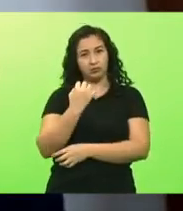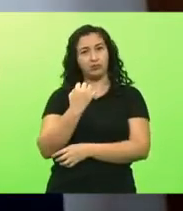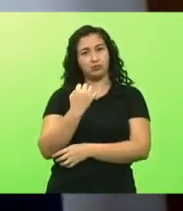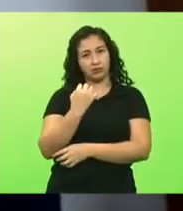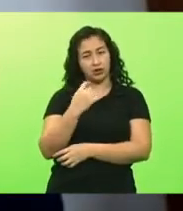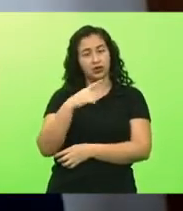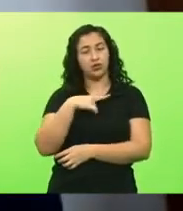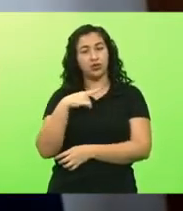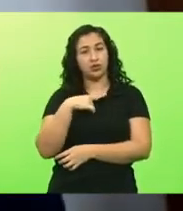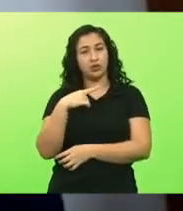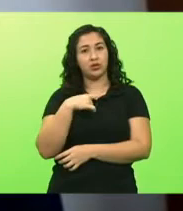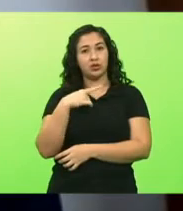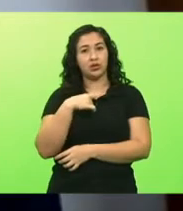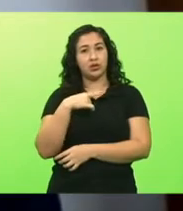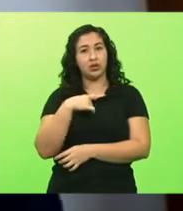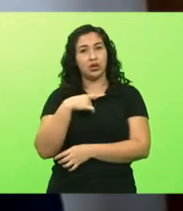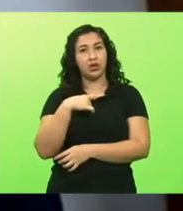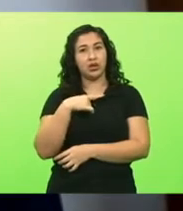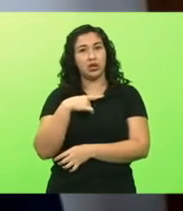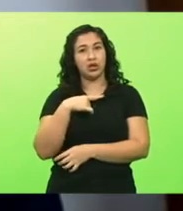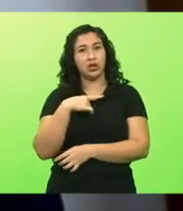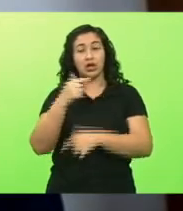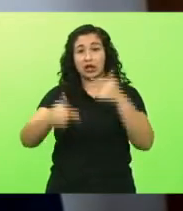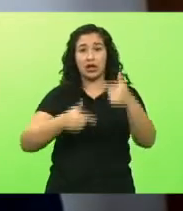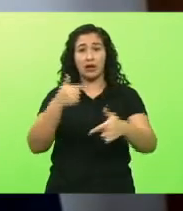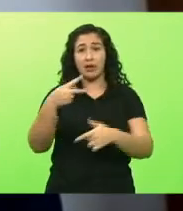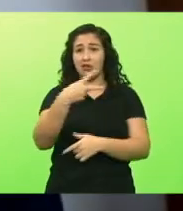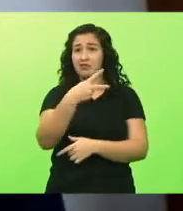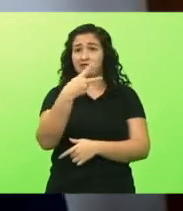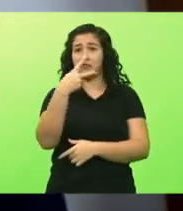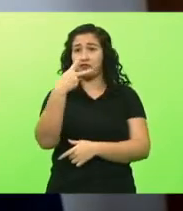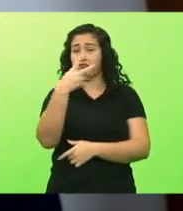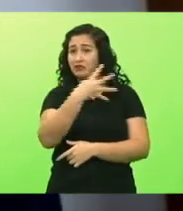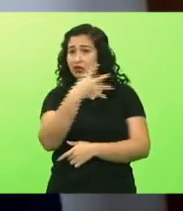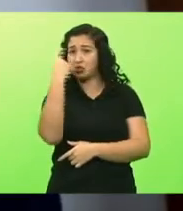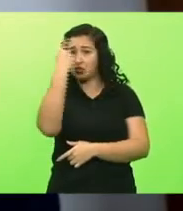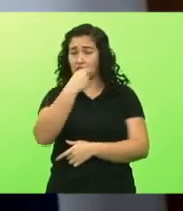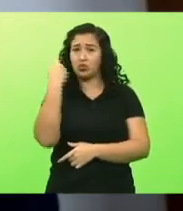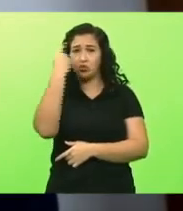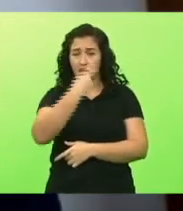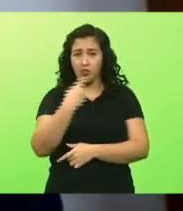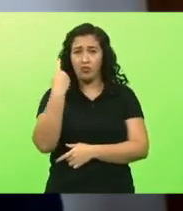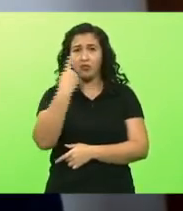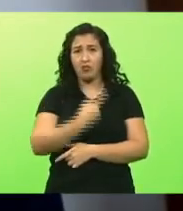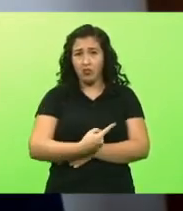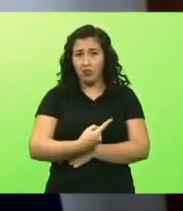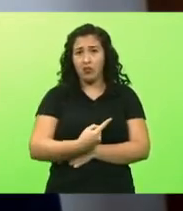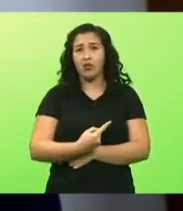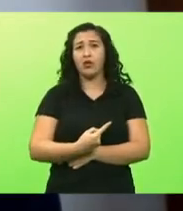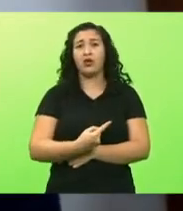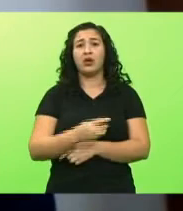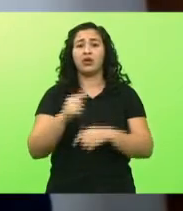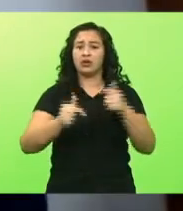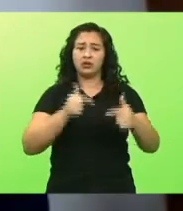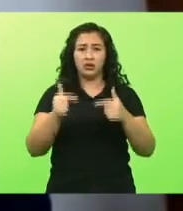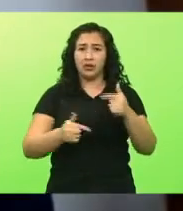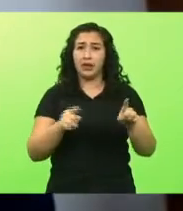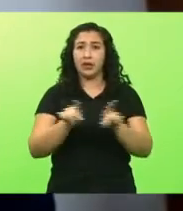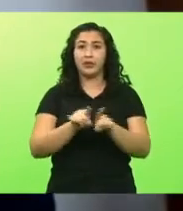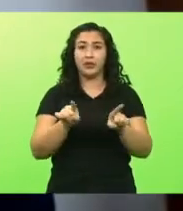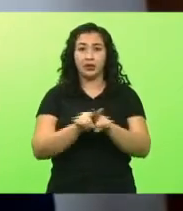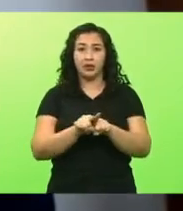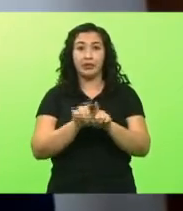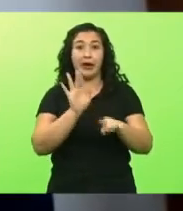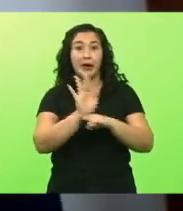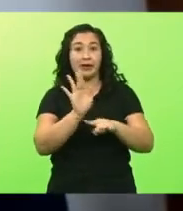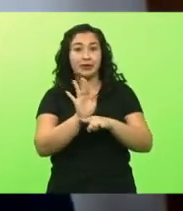colocado 24 horas à disposição para acertar e, acima de tudo, contemplar o catarinense